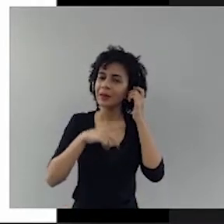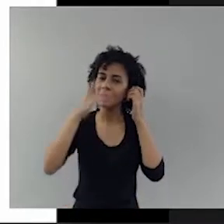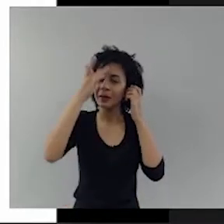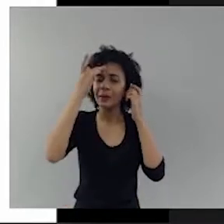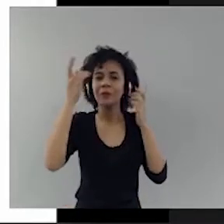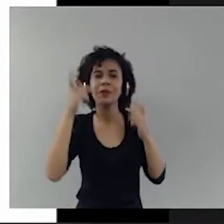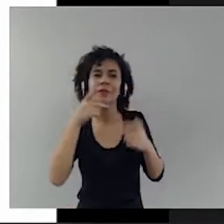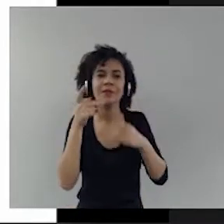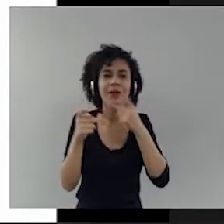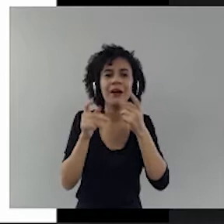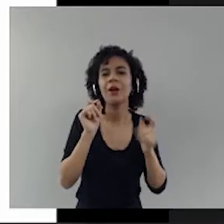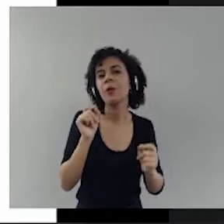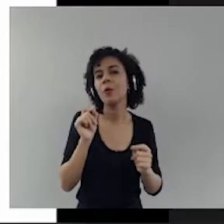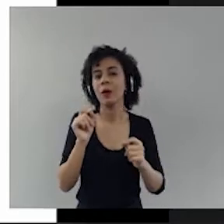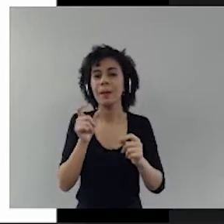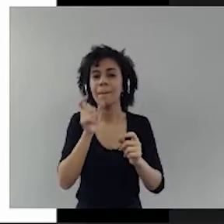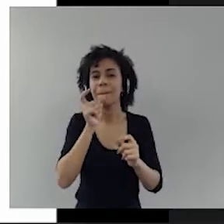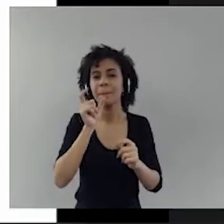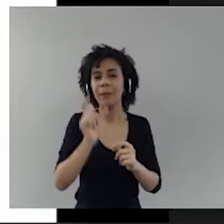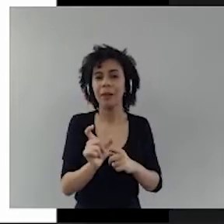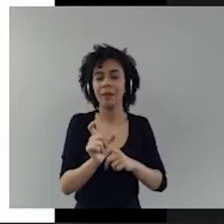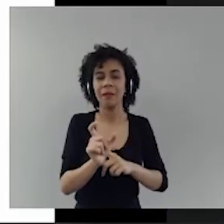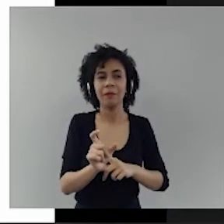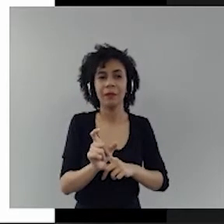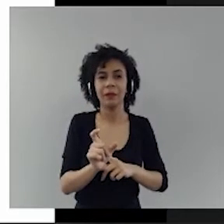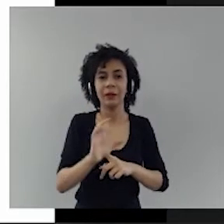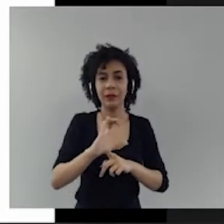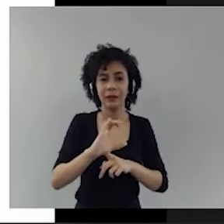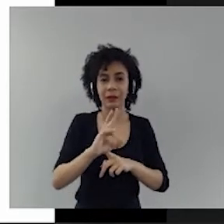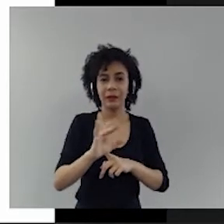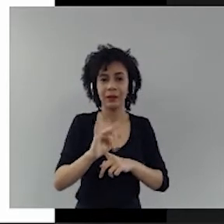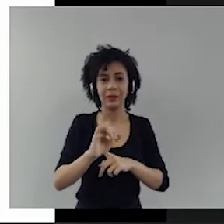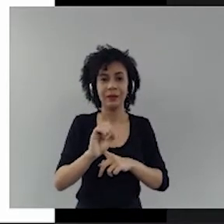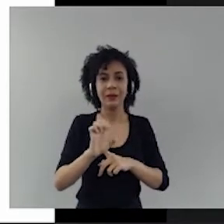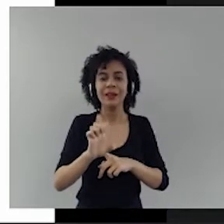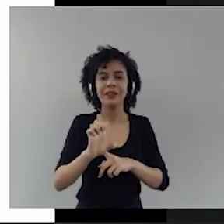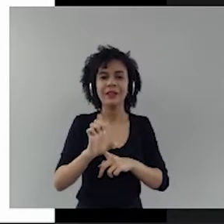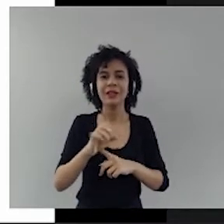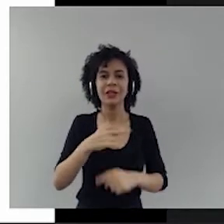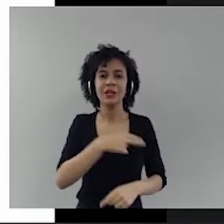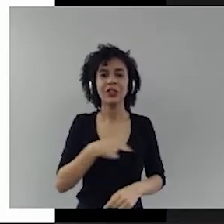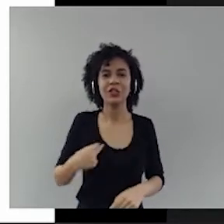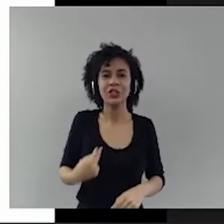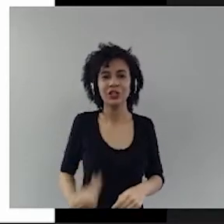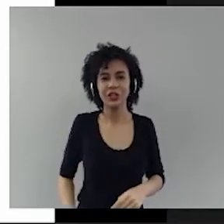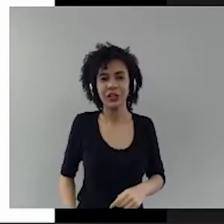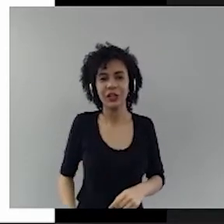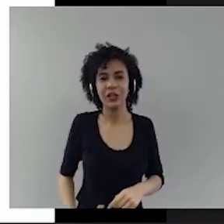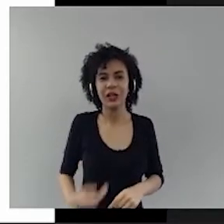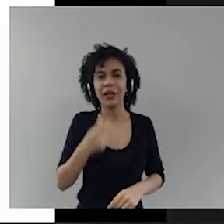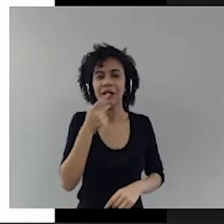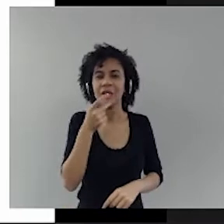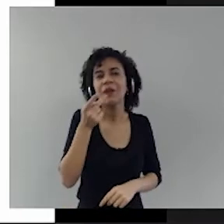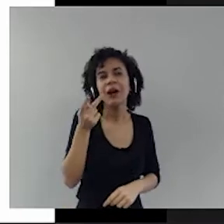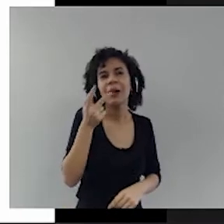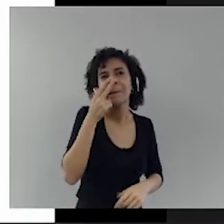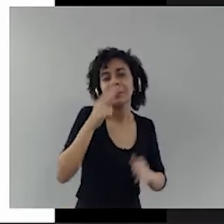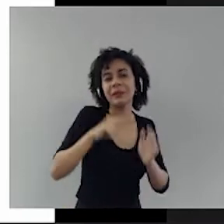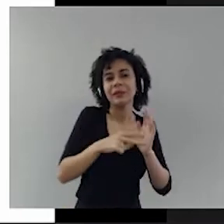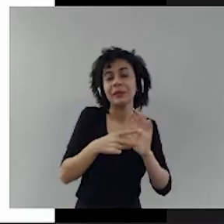uma anedota de que a palavra crise em chinês significa